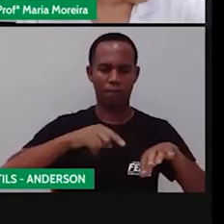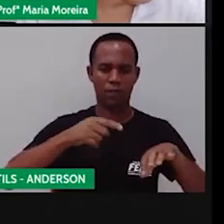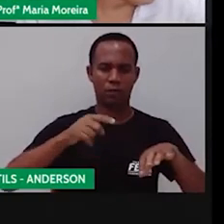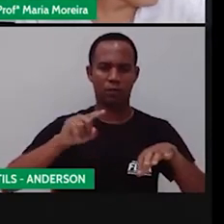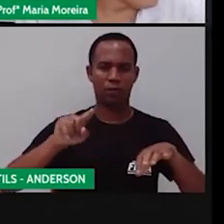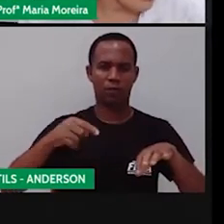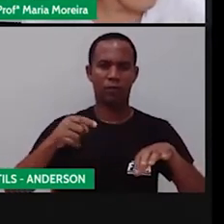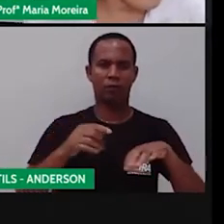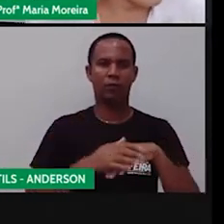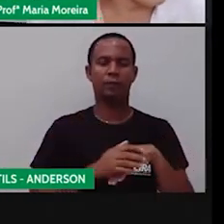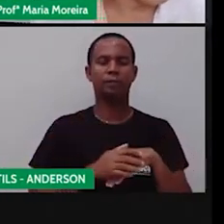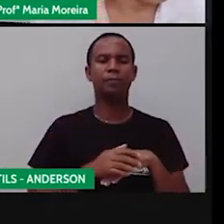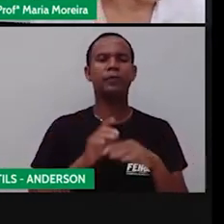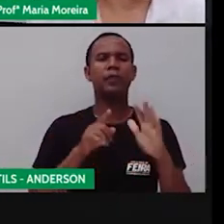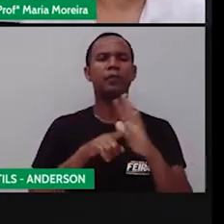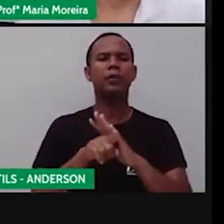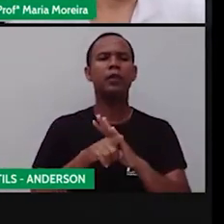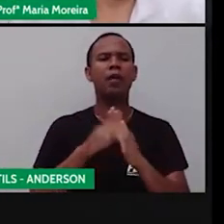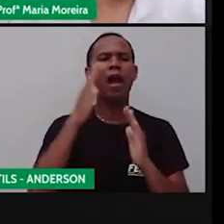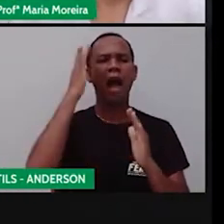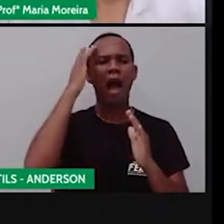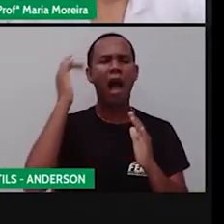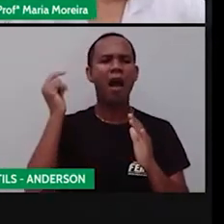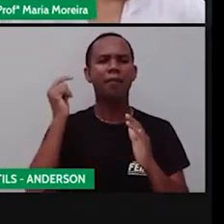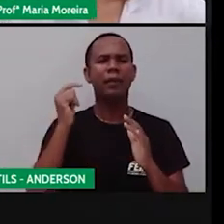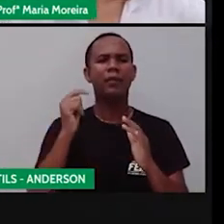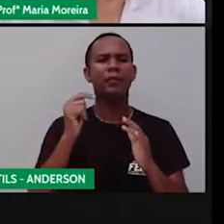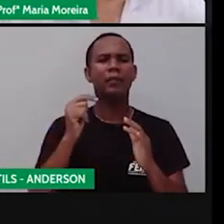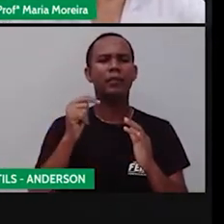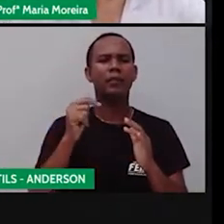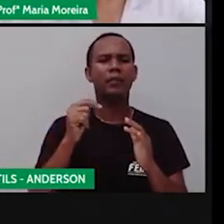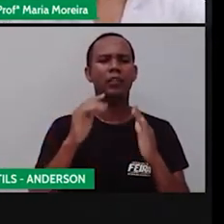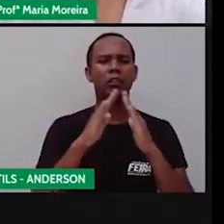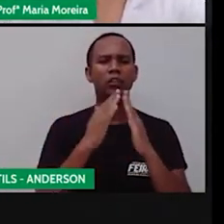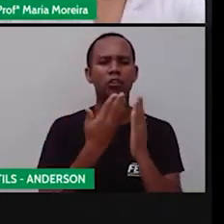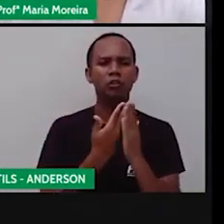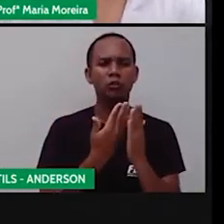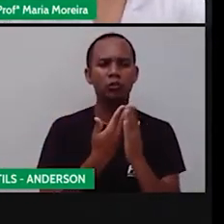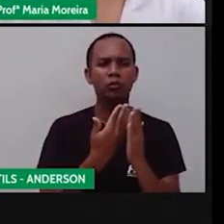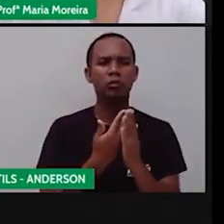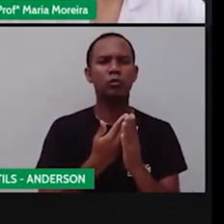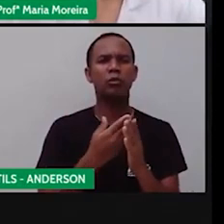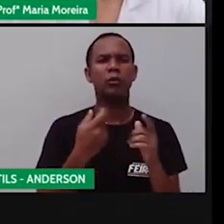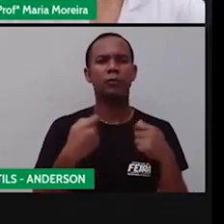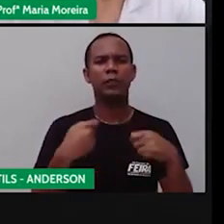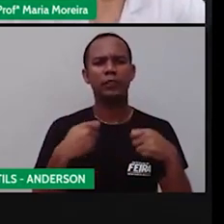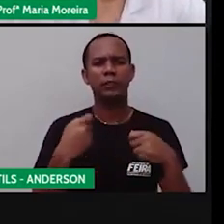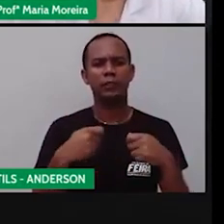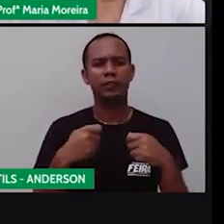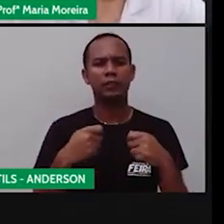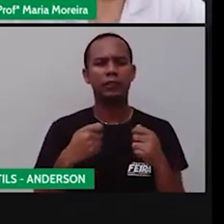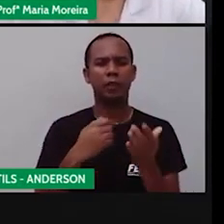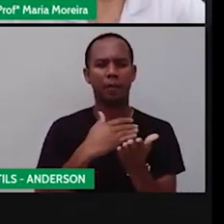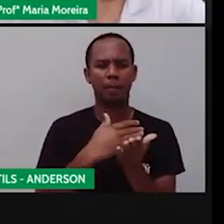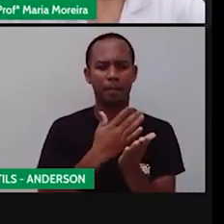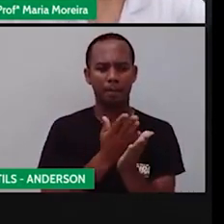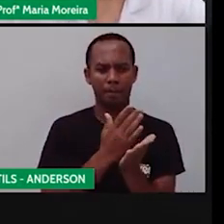para Anderson, amanhã, né, para nossa aula, traga